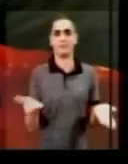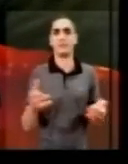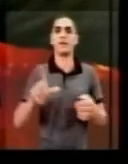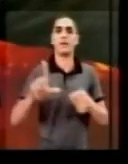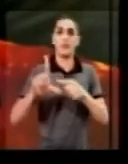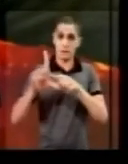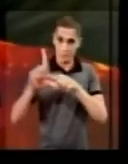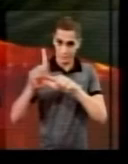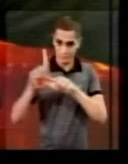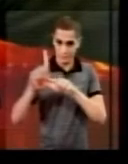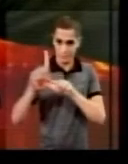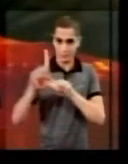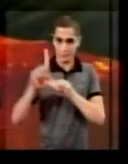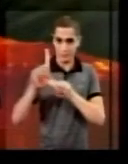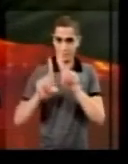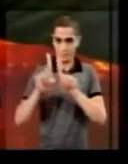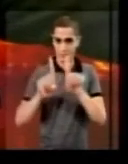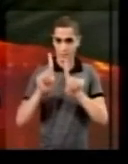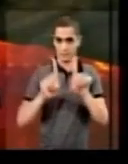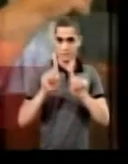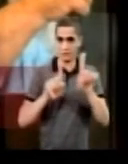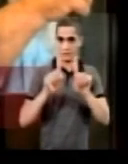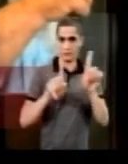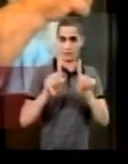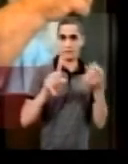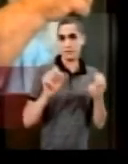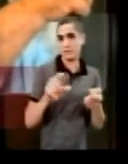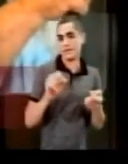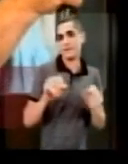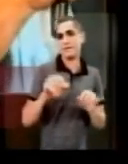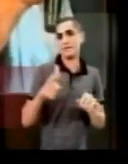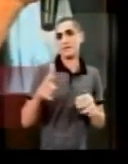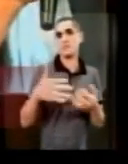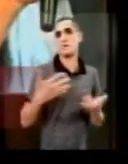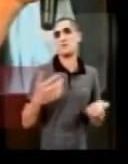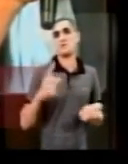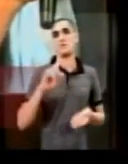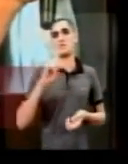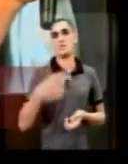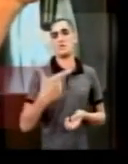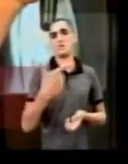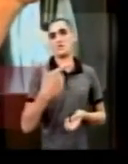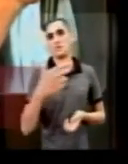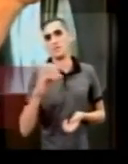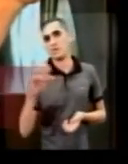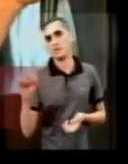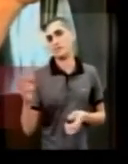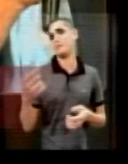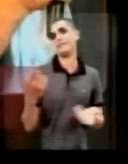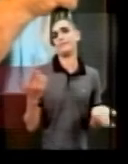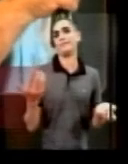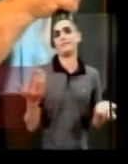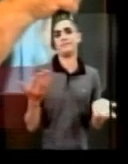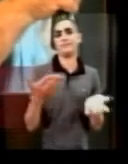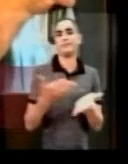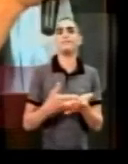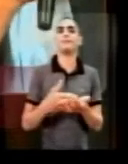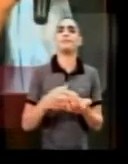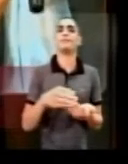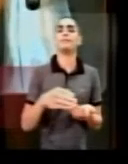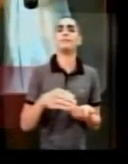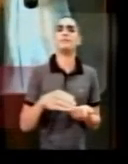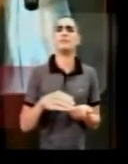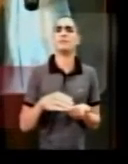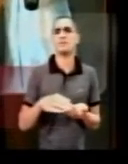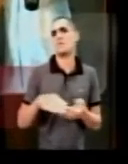num platô entre 1.200 e 928 ali, um certo tempo. Agora a